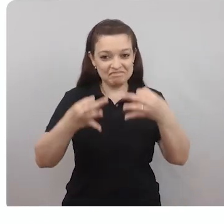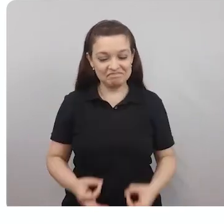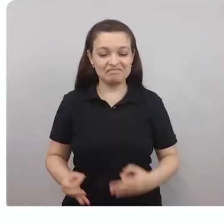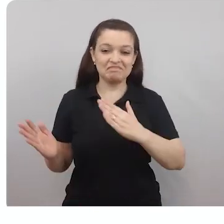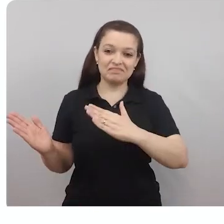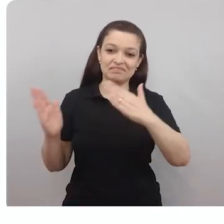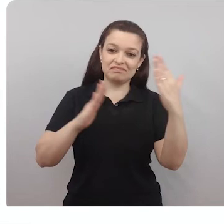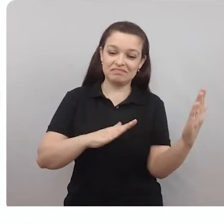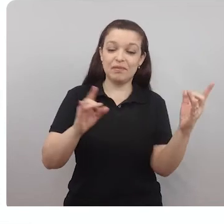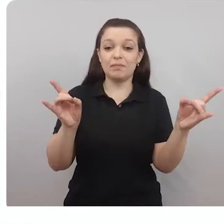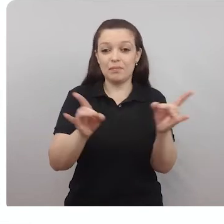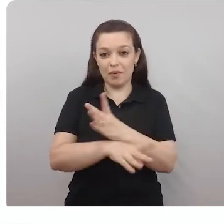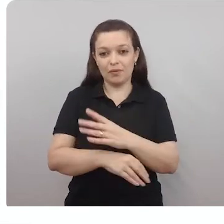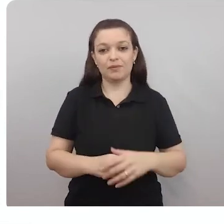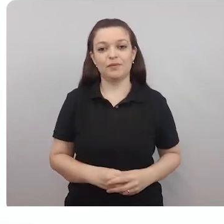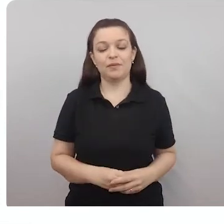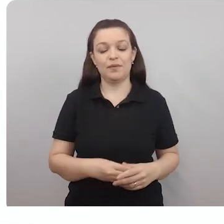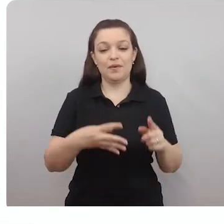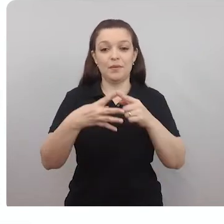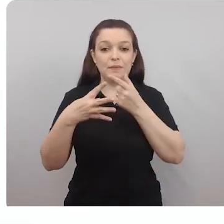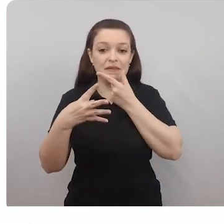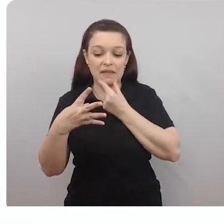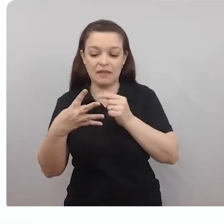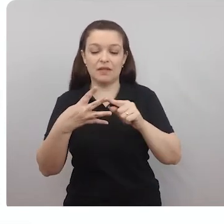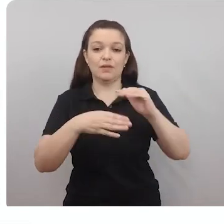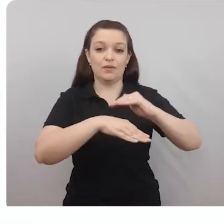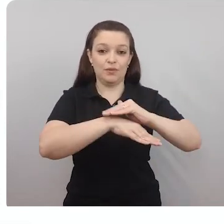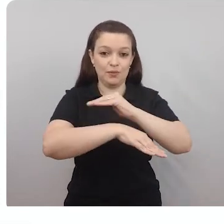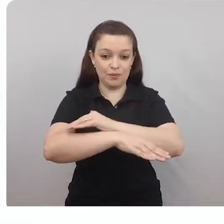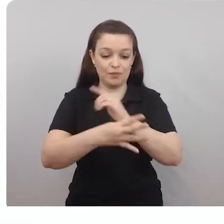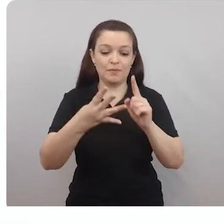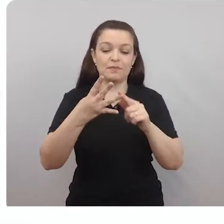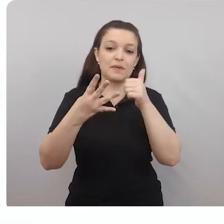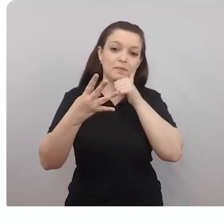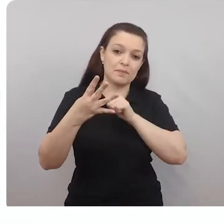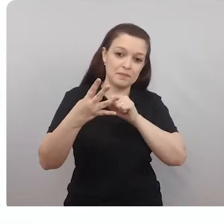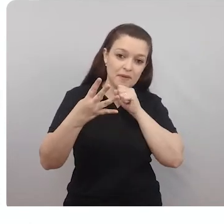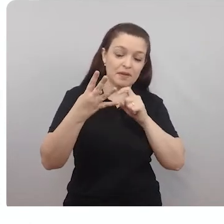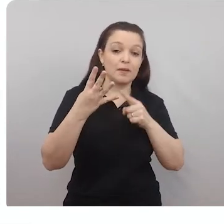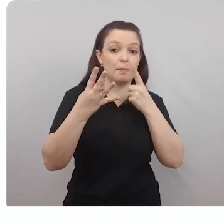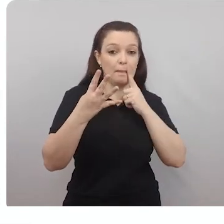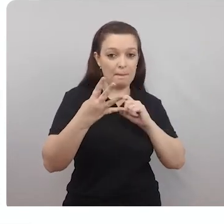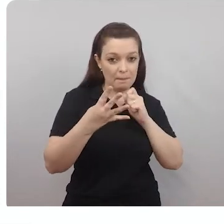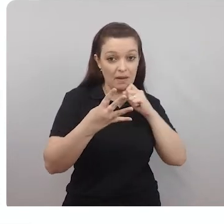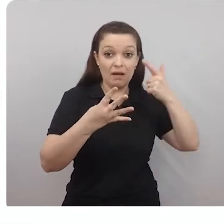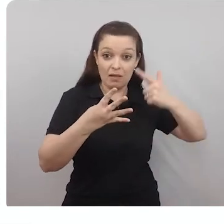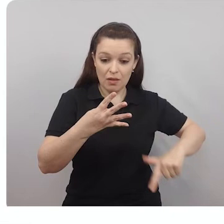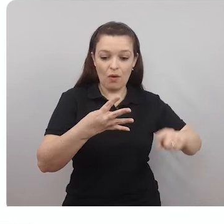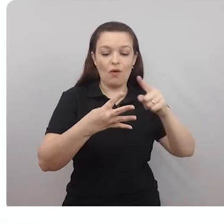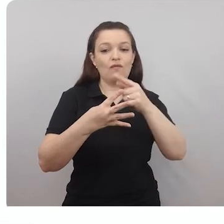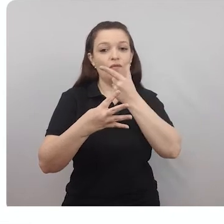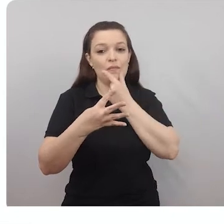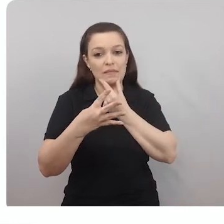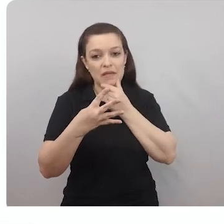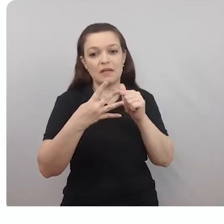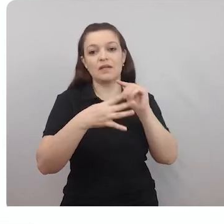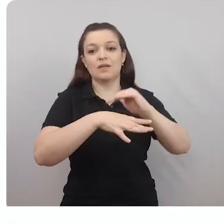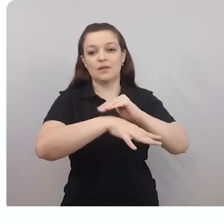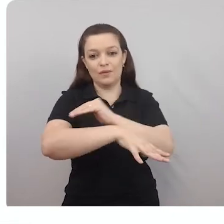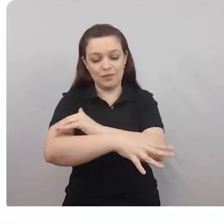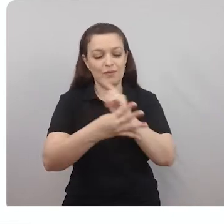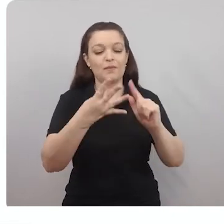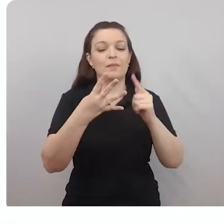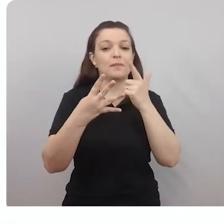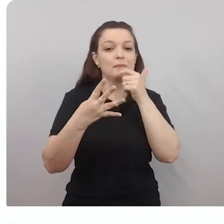sequência completa. Armandinho, sapo, mãe, pai. Armandinho, sapo,